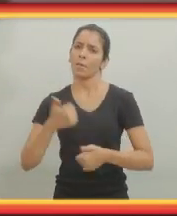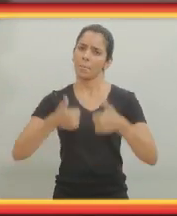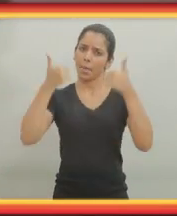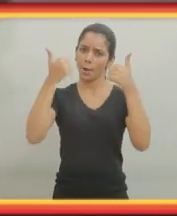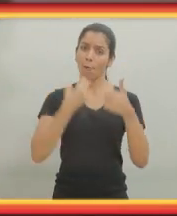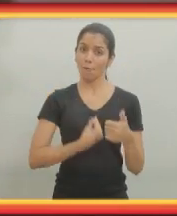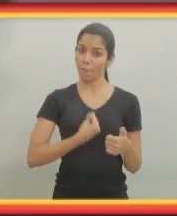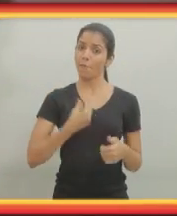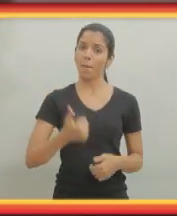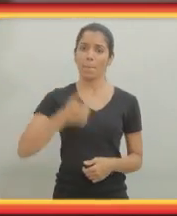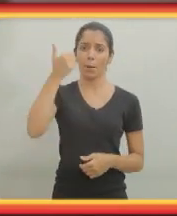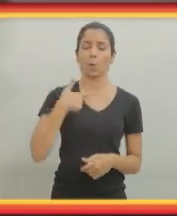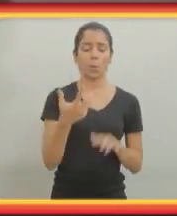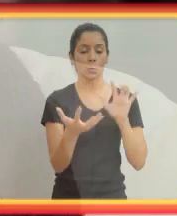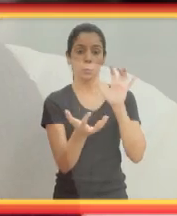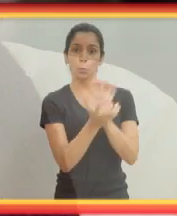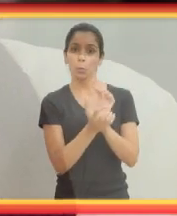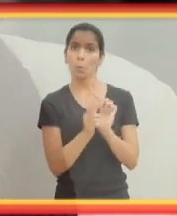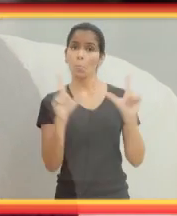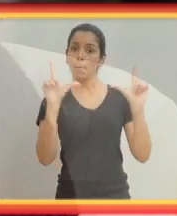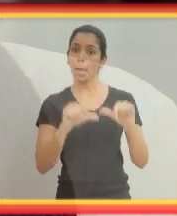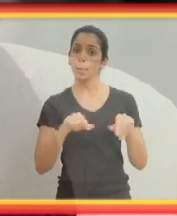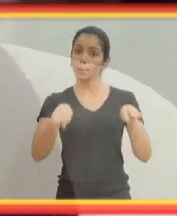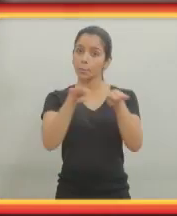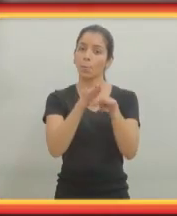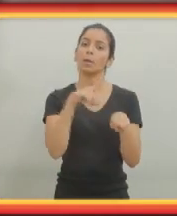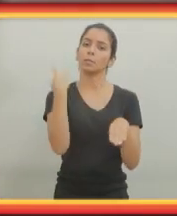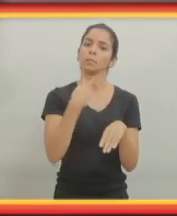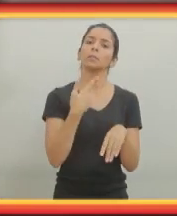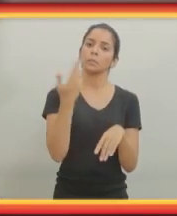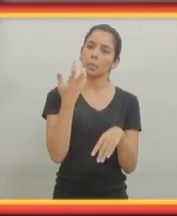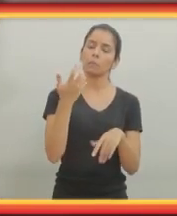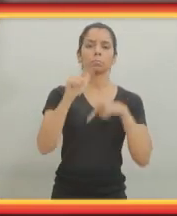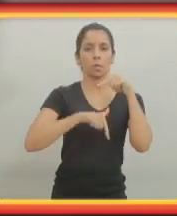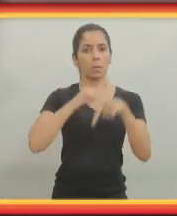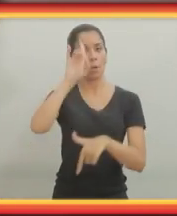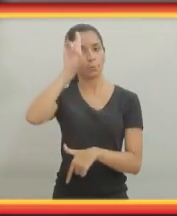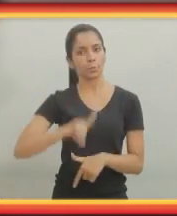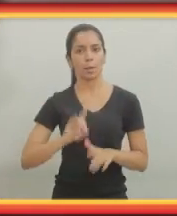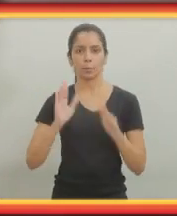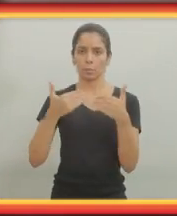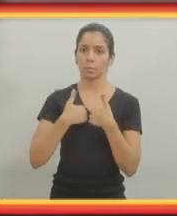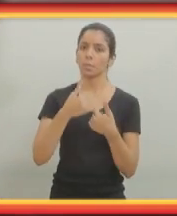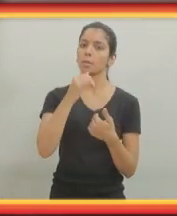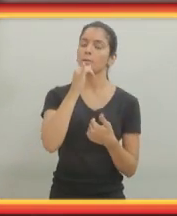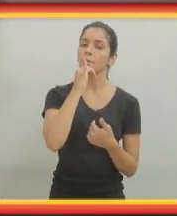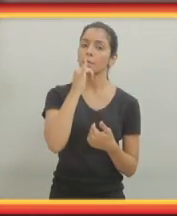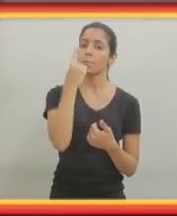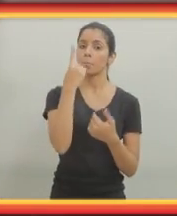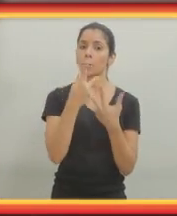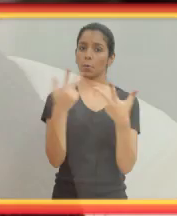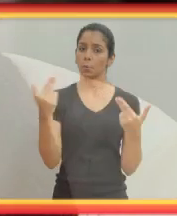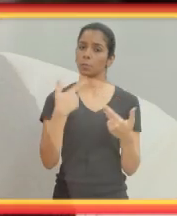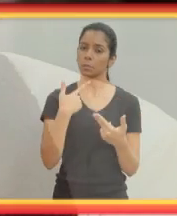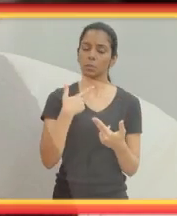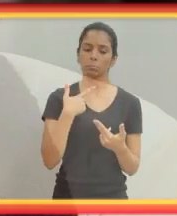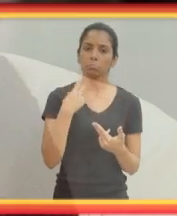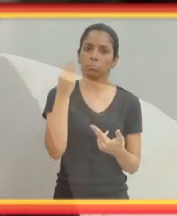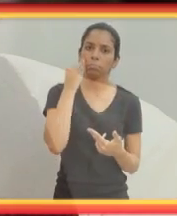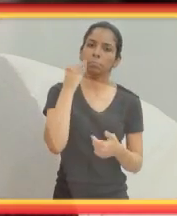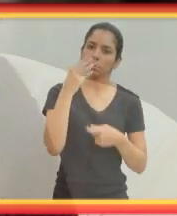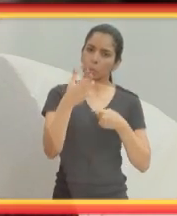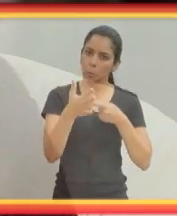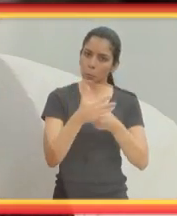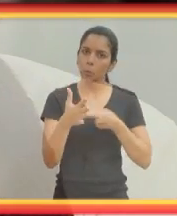conviver melhor, viver melhor. No grupo Menos Iguais, a gente tenta trabalhar os direitos dos autistas. Por exemplo, uma